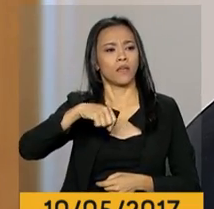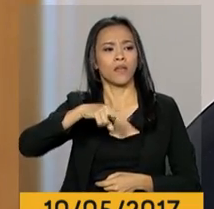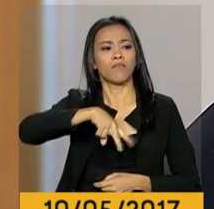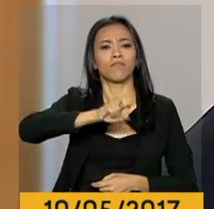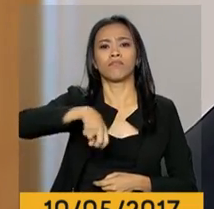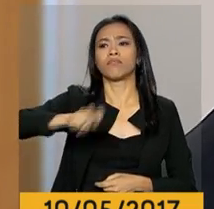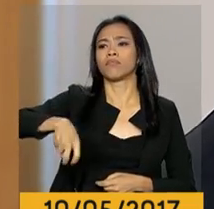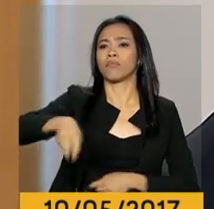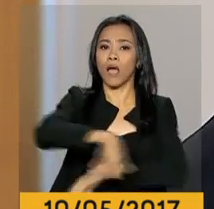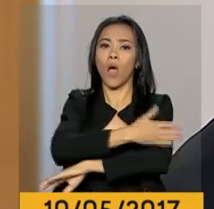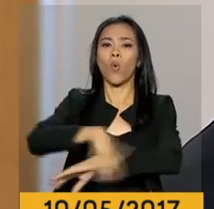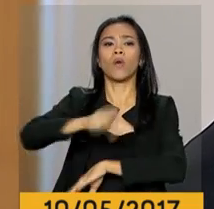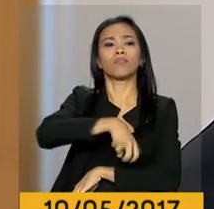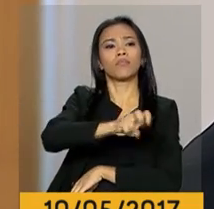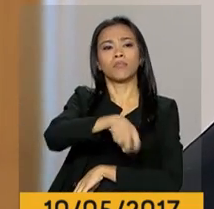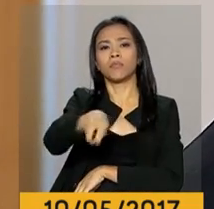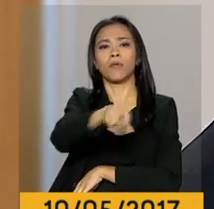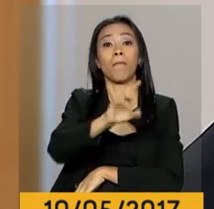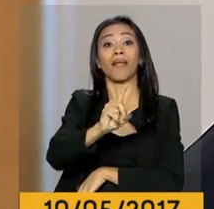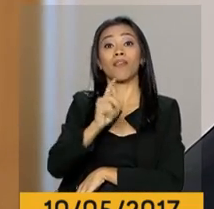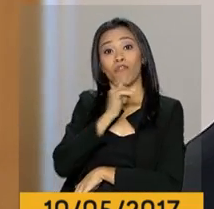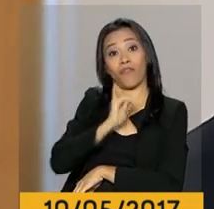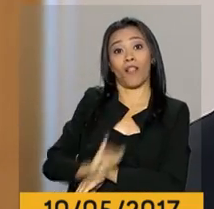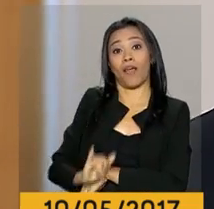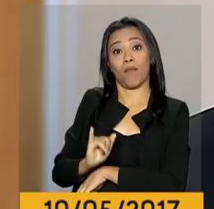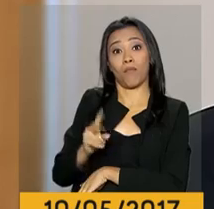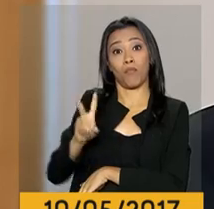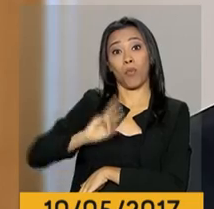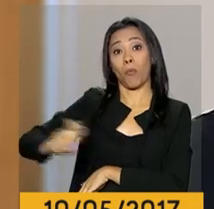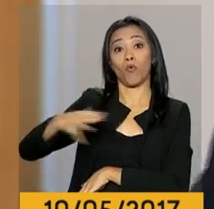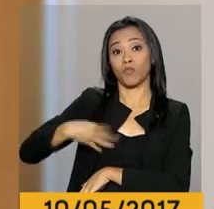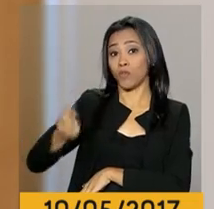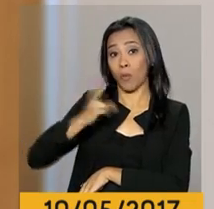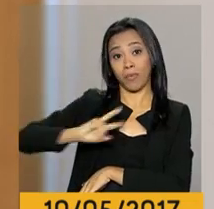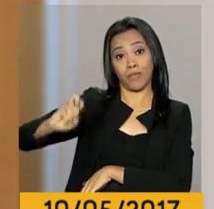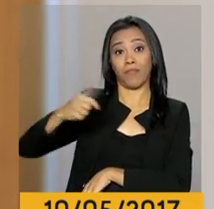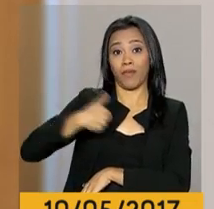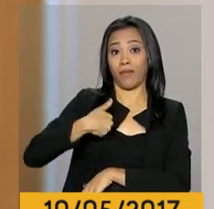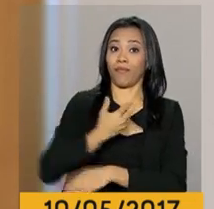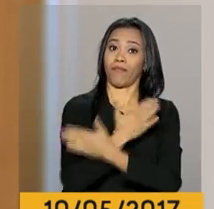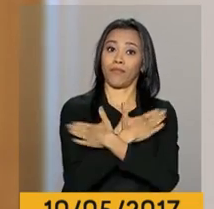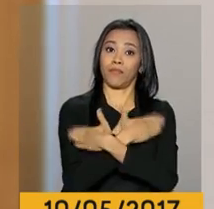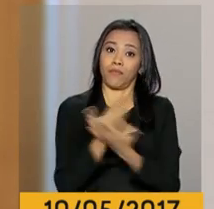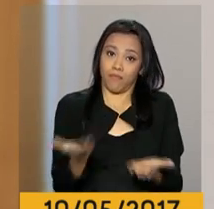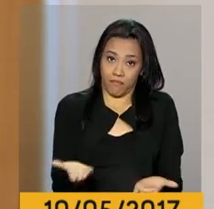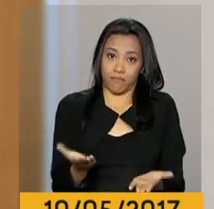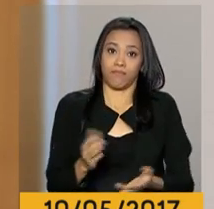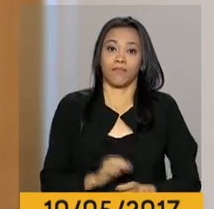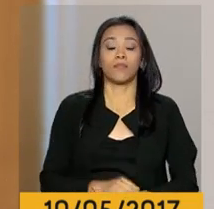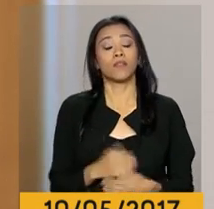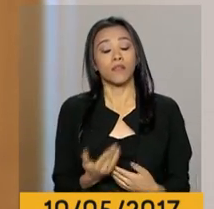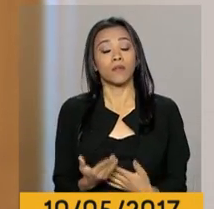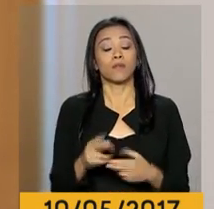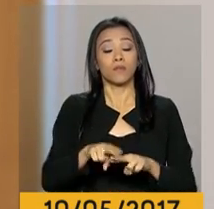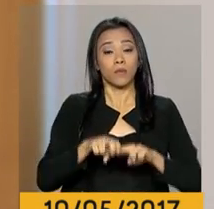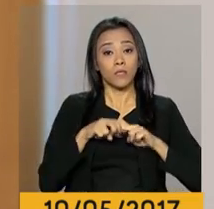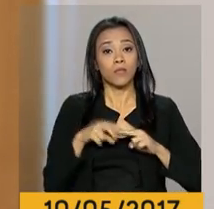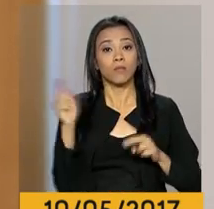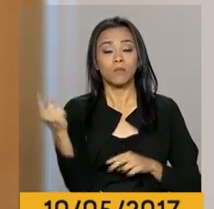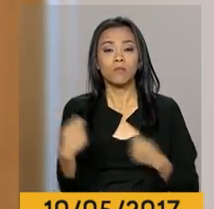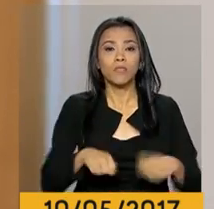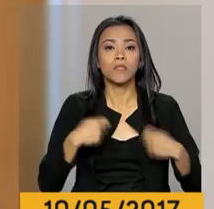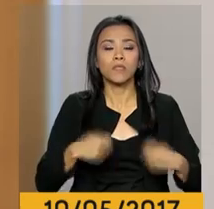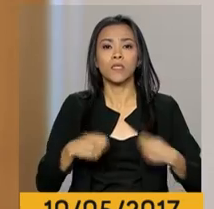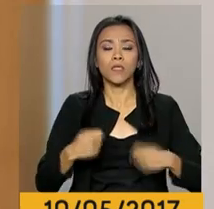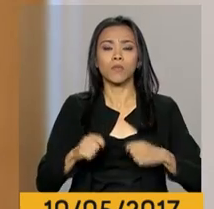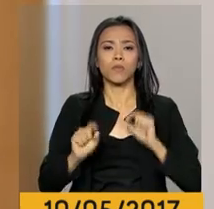saírem para exatamente não revelar aquilo que era uma coisa indigna para si Diante da sua família então nós temos que prestar